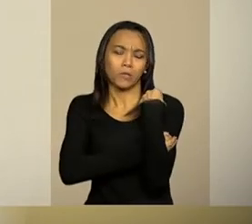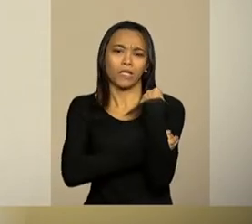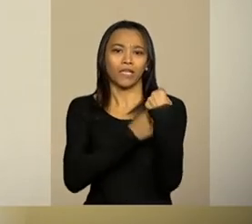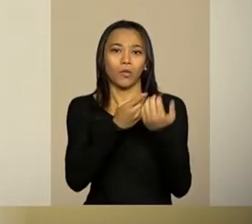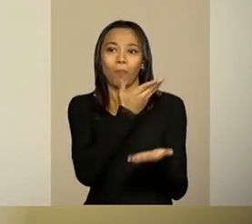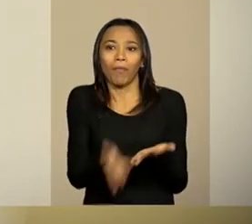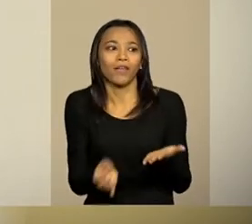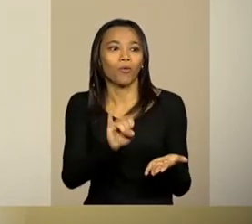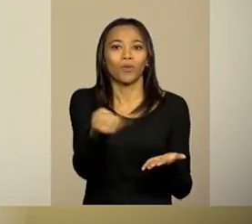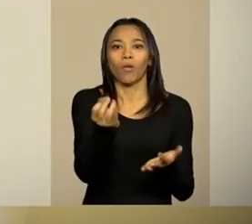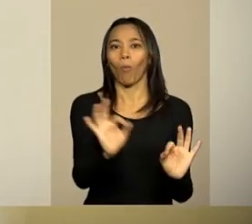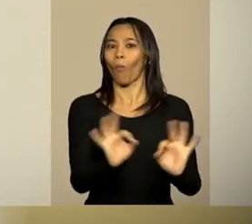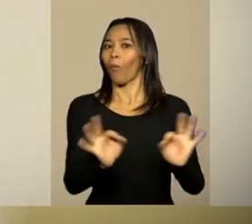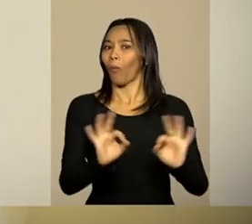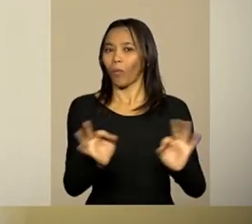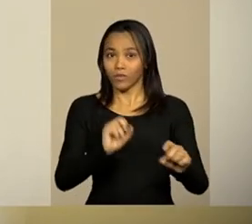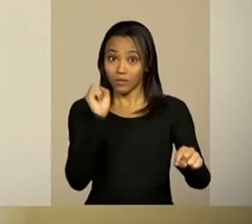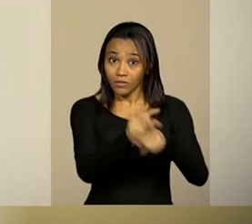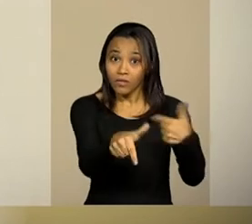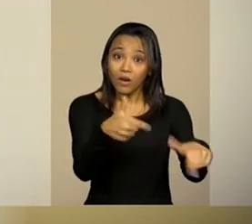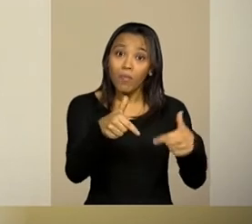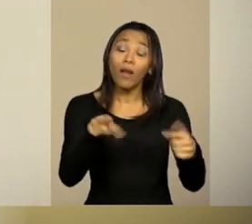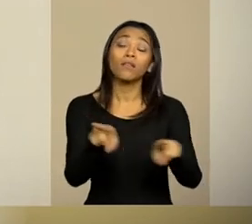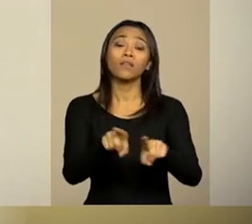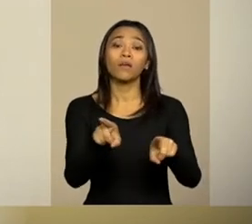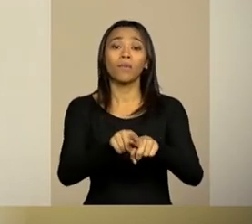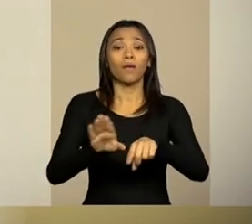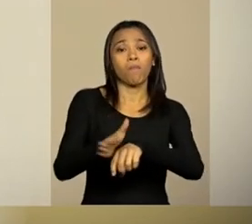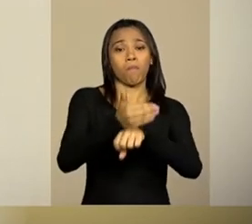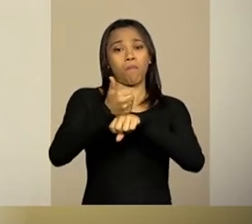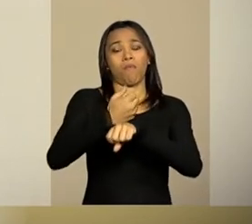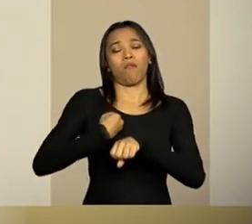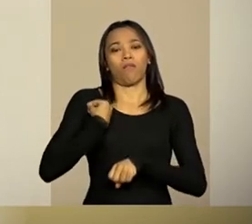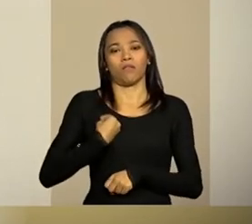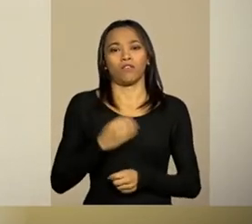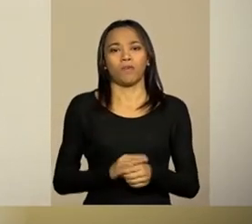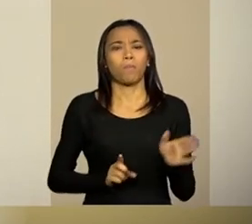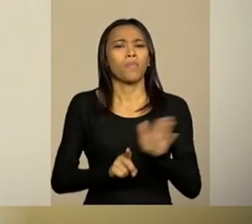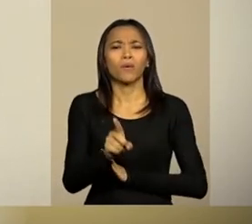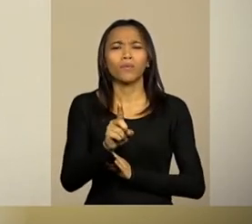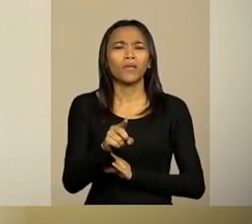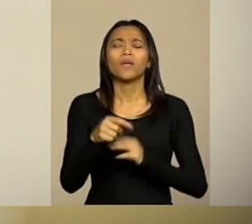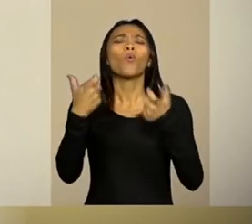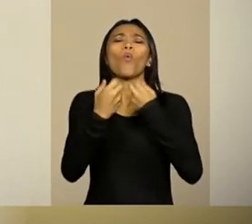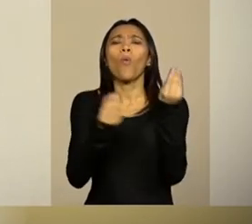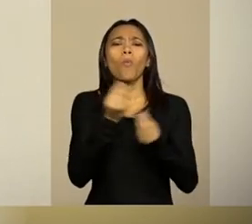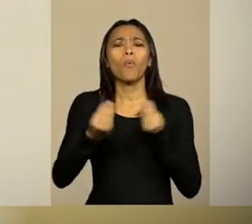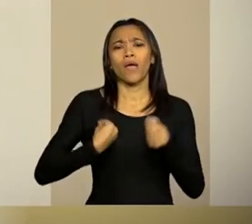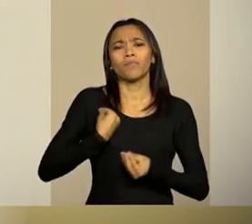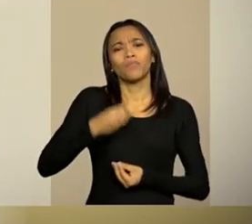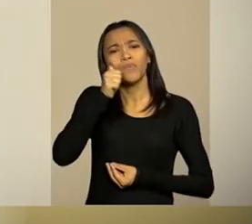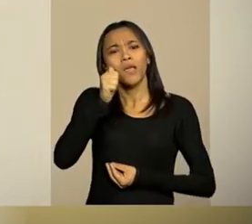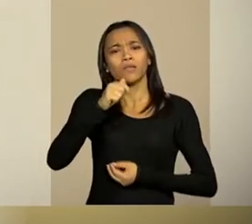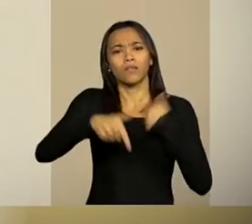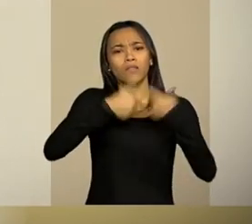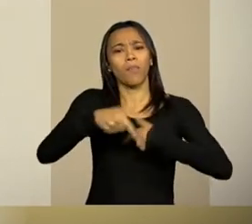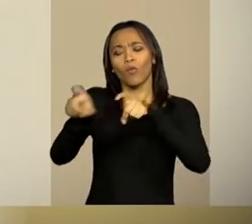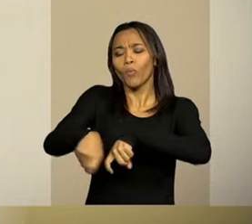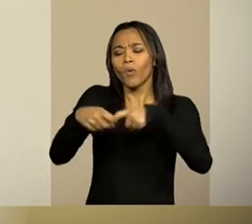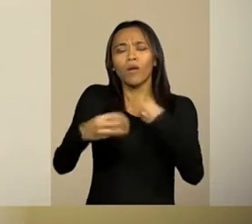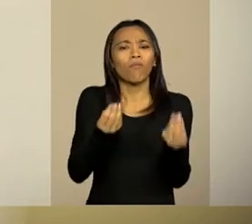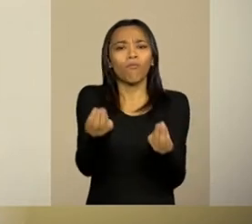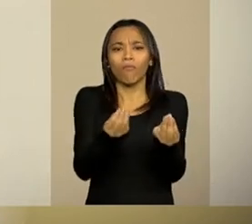deixa escapar uma oportunidade de trabalhar e melhorar de vida e no campo presidenta Como está a situação das trabalhadoras